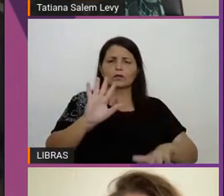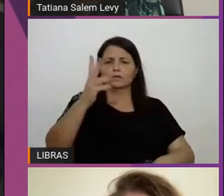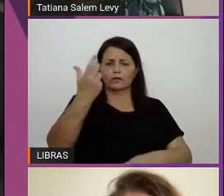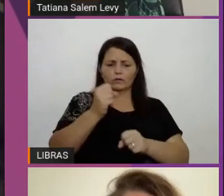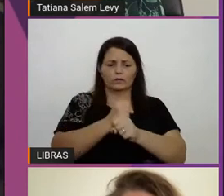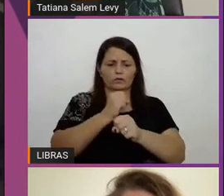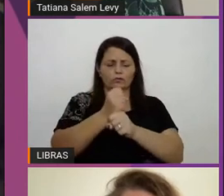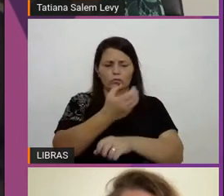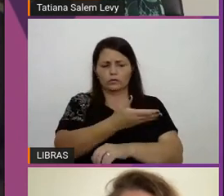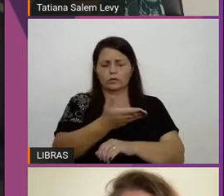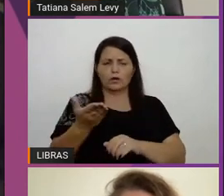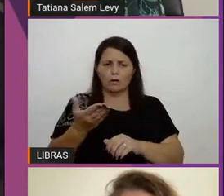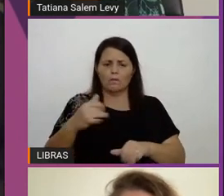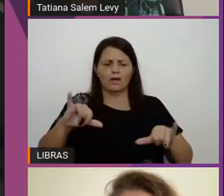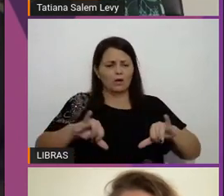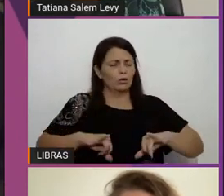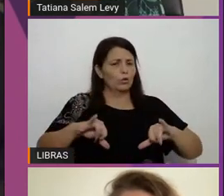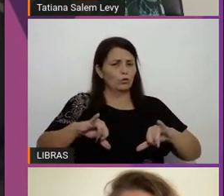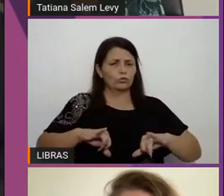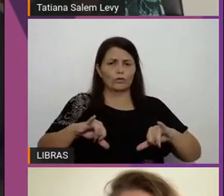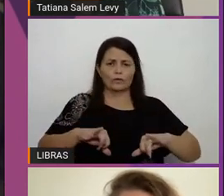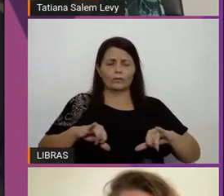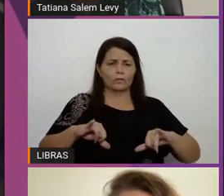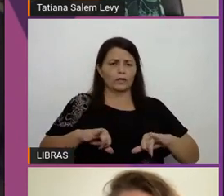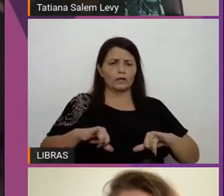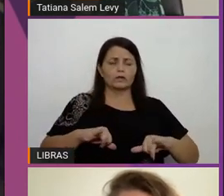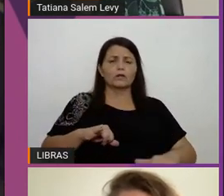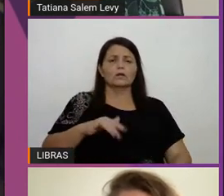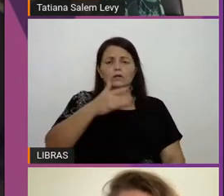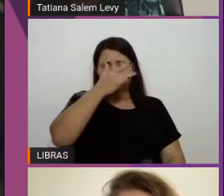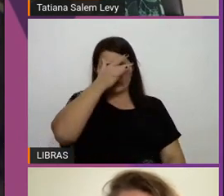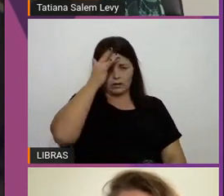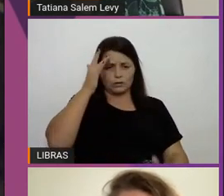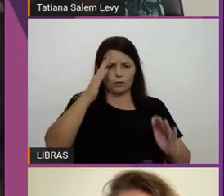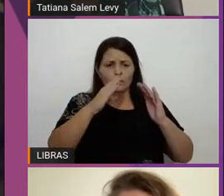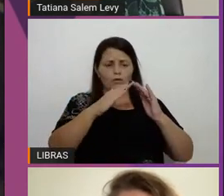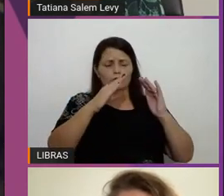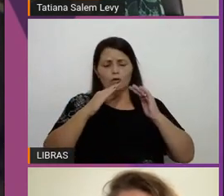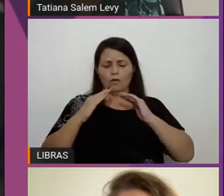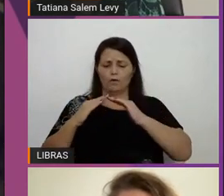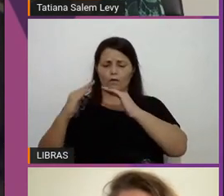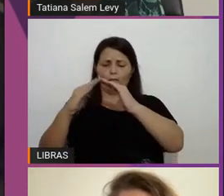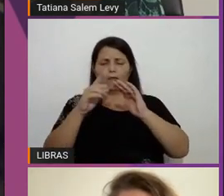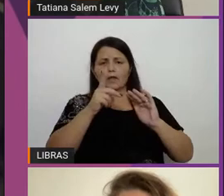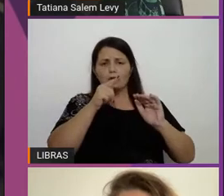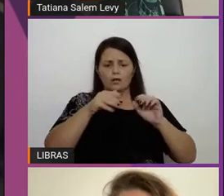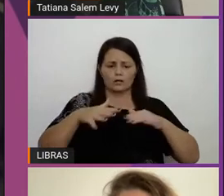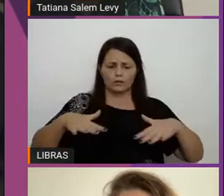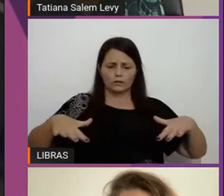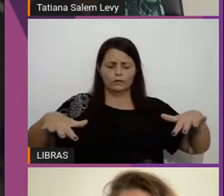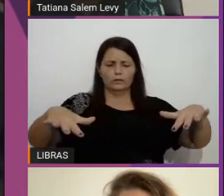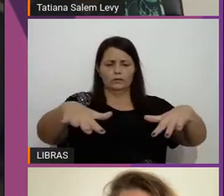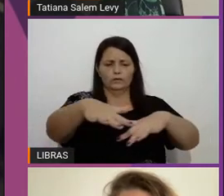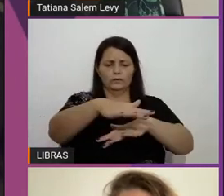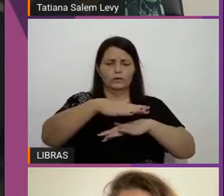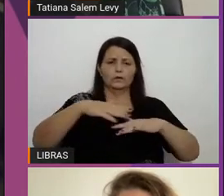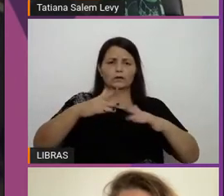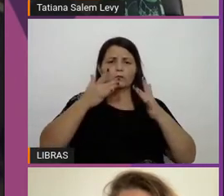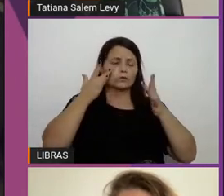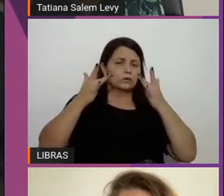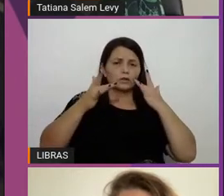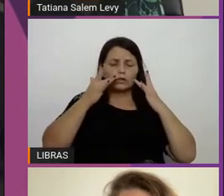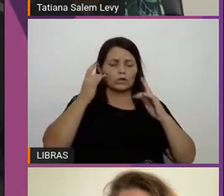acontecendo o sofrimento da tanto dos ribeirinhos como um dos curadores da própria Samira e do dos